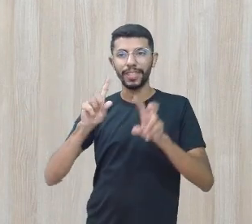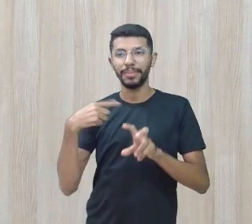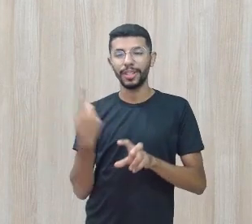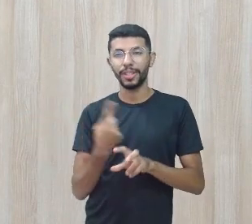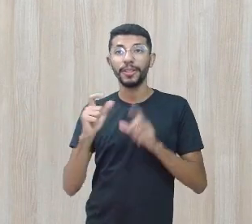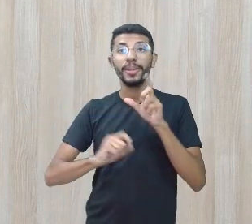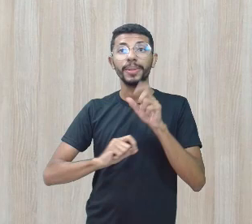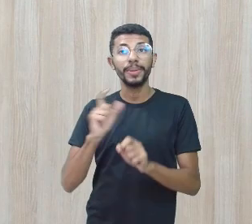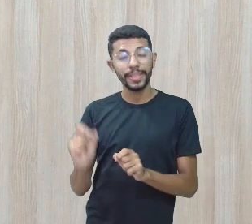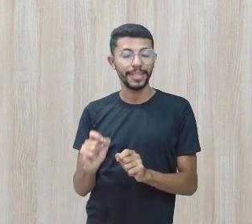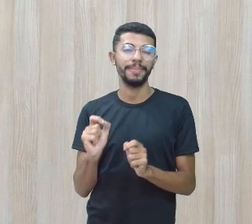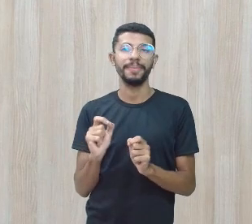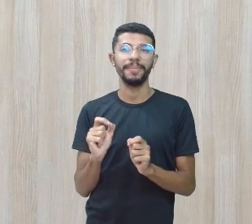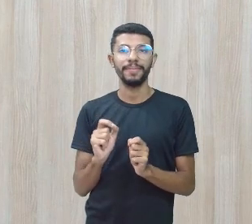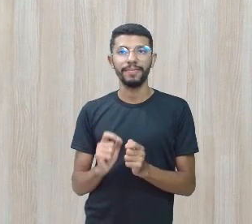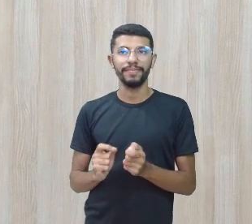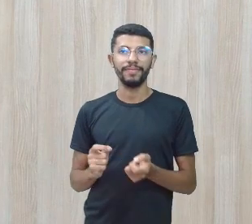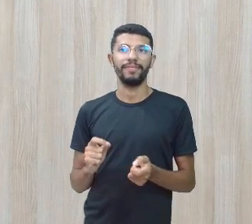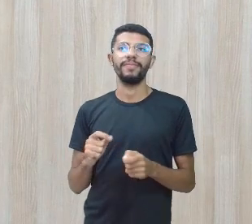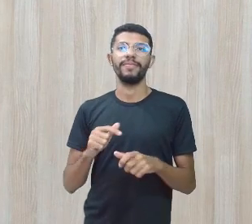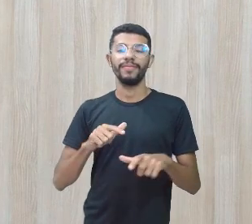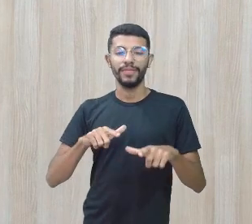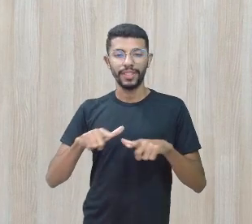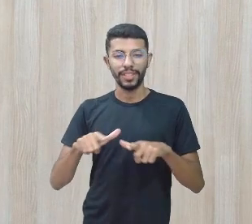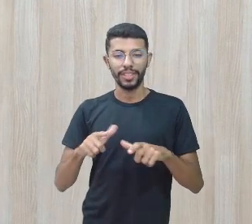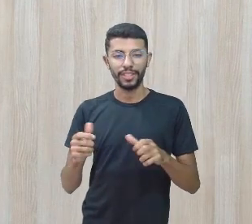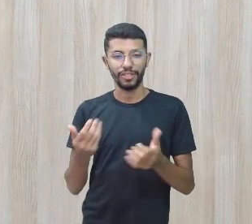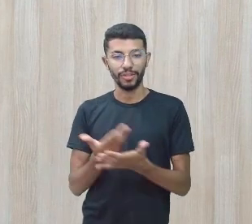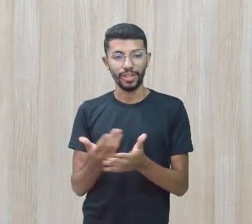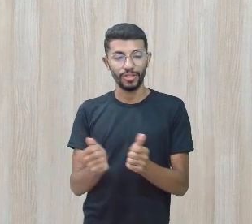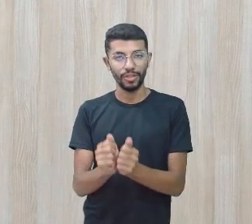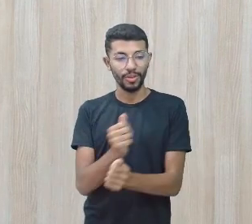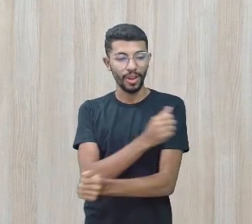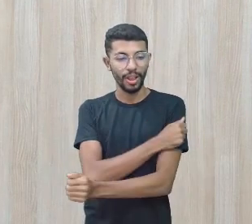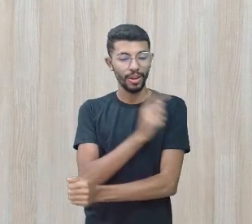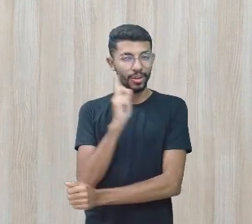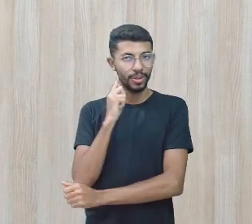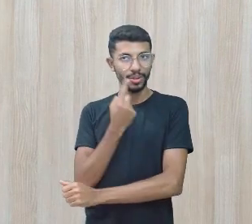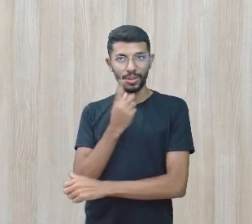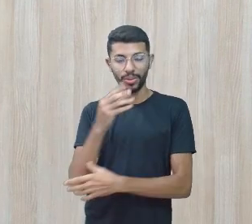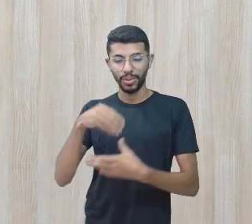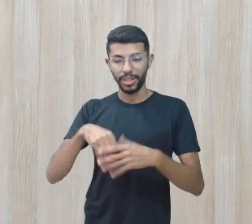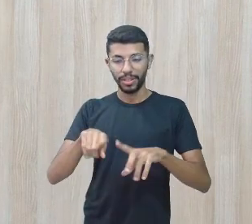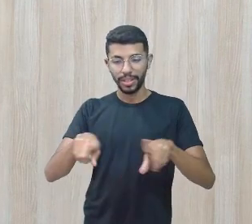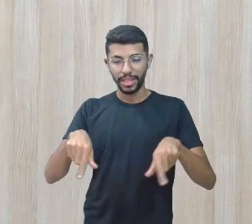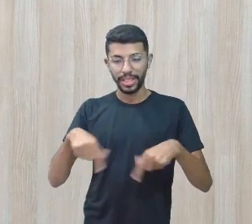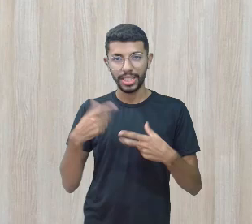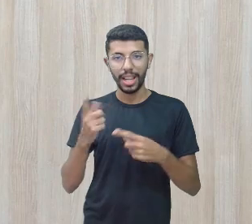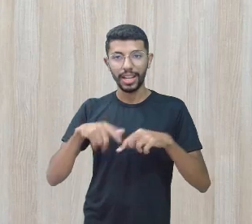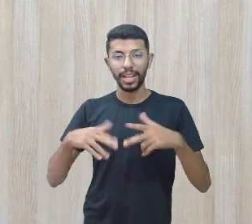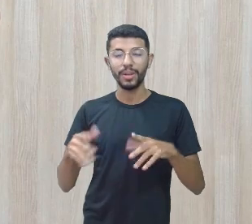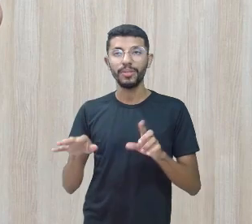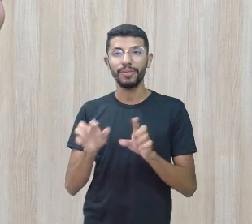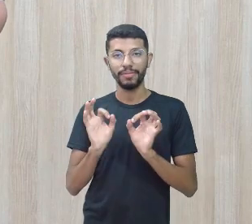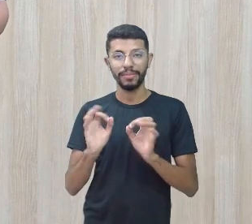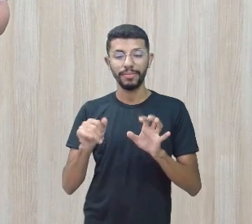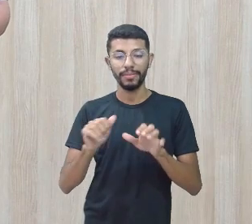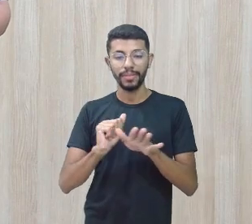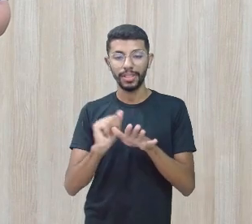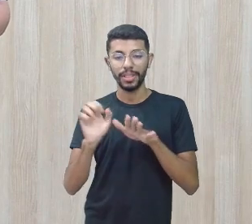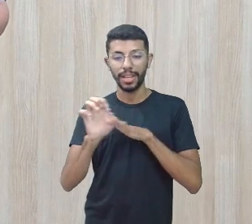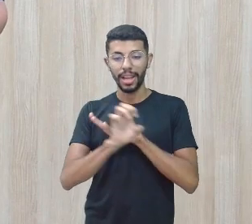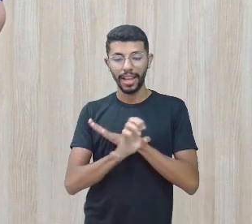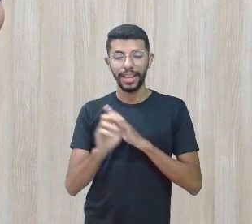Estamos falando sobre trabalhar com o estudante surdo na sala de recurso, não é? O AE, trabalhando com esse